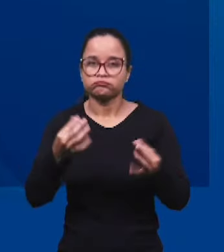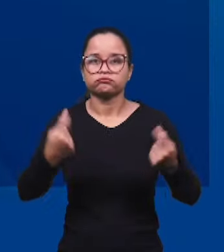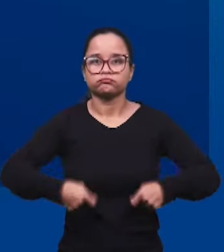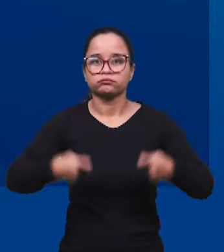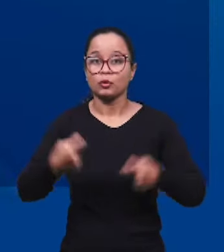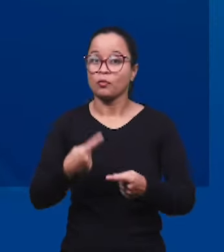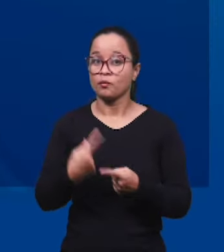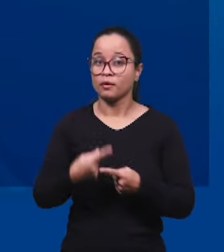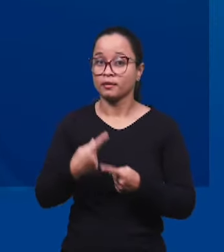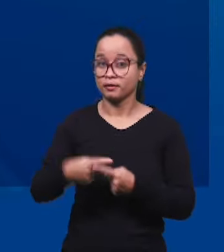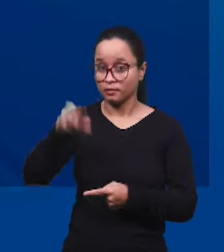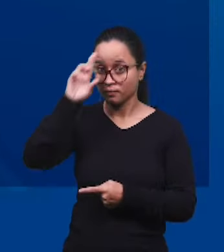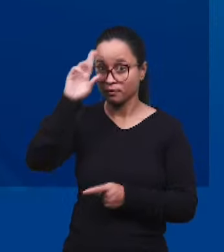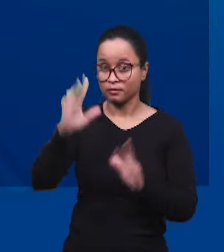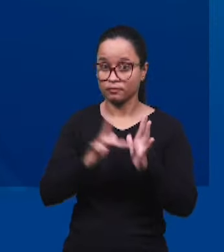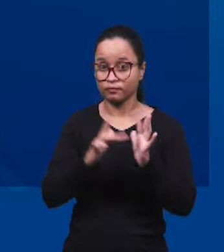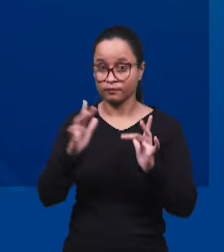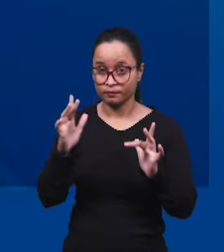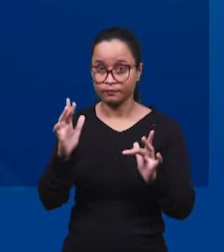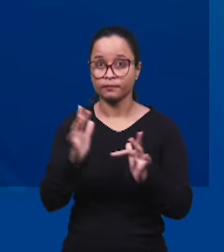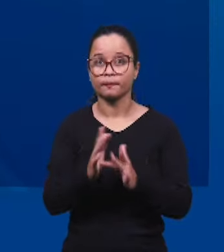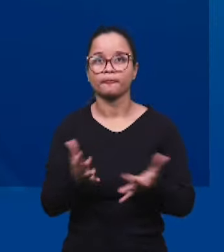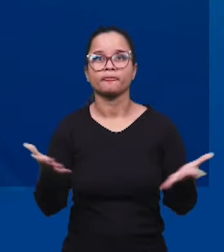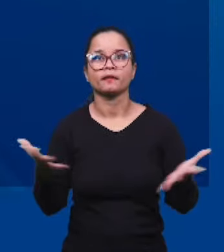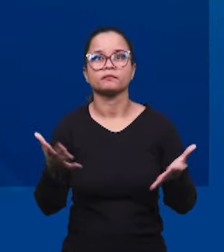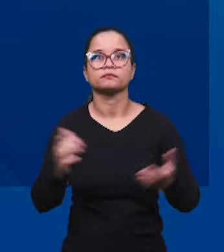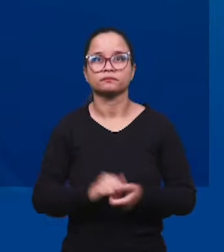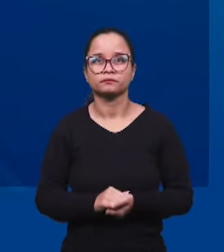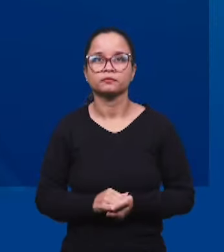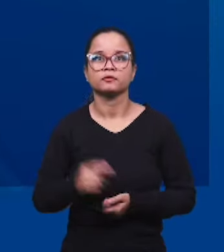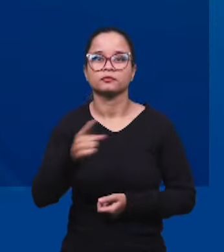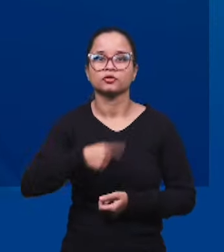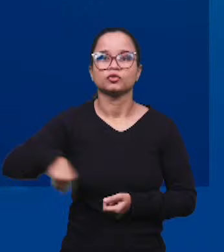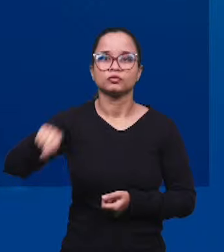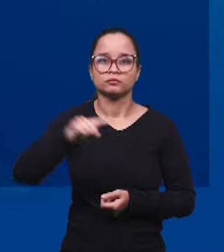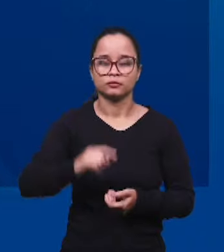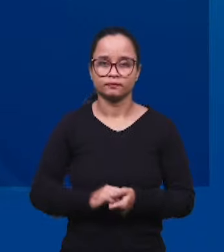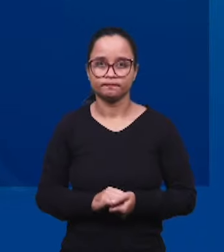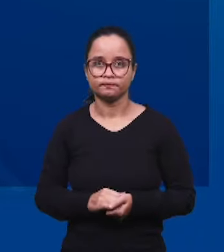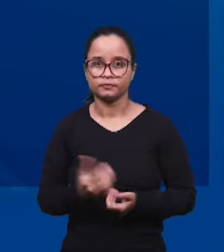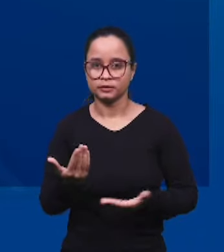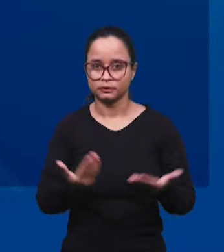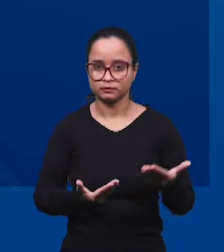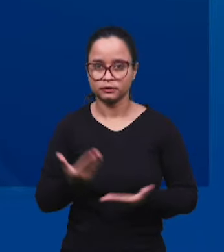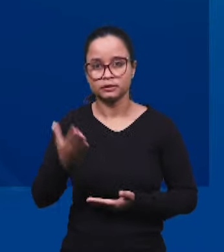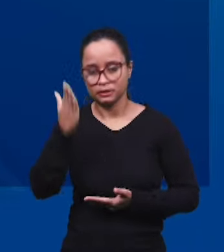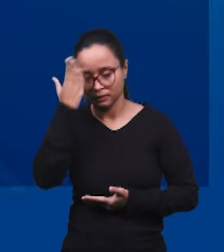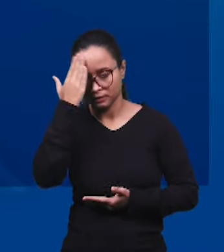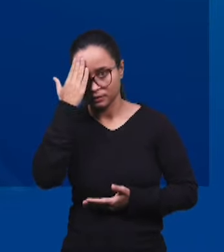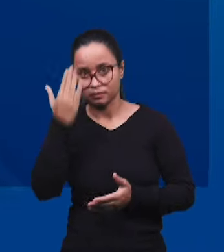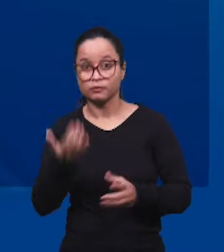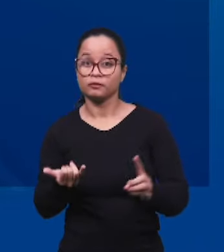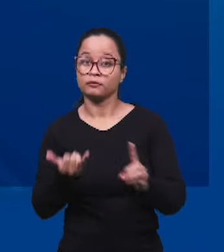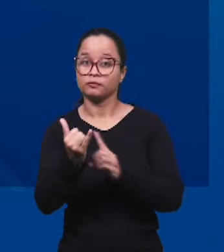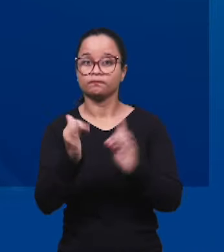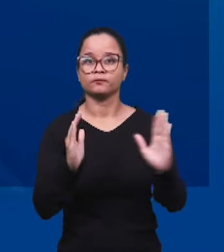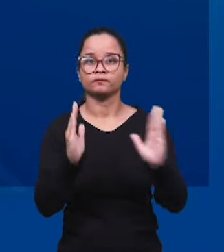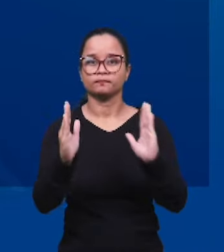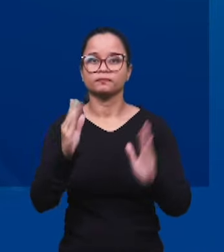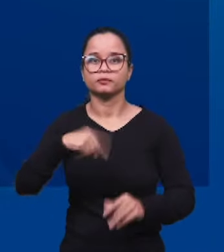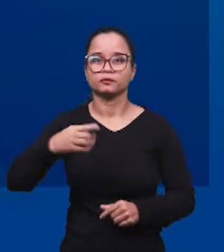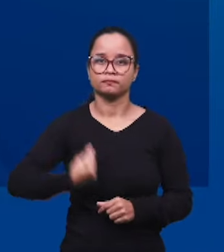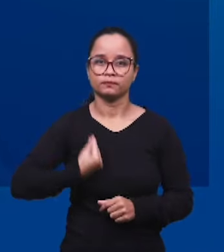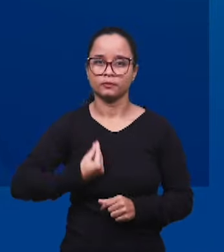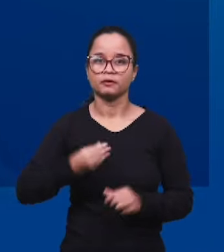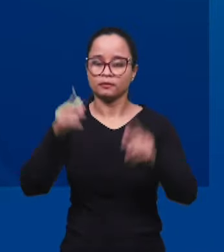o Senhor Jesus está às portas, né? E nós, igreja, nós temos ciência do momento profético que nós estamos vivendo.